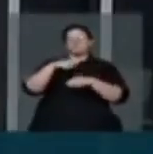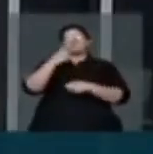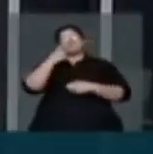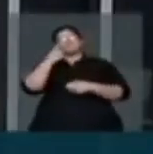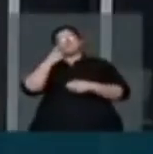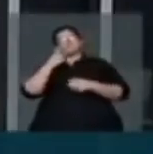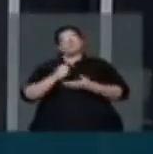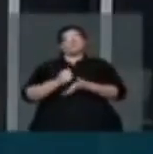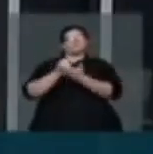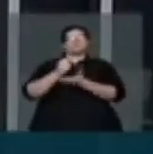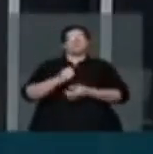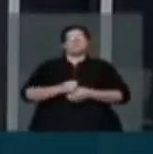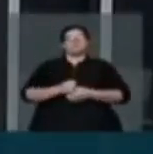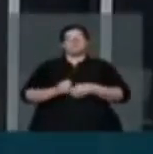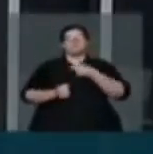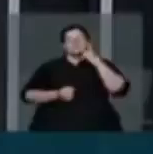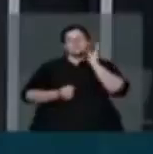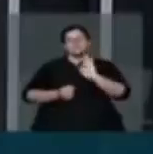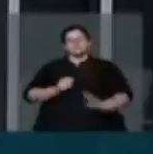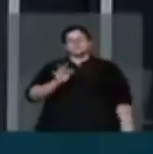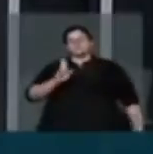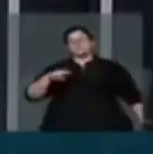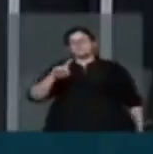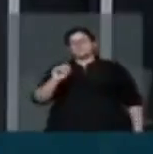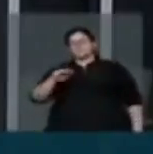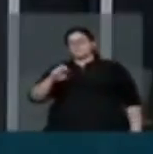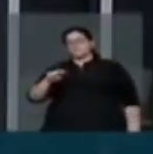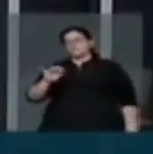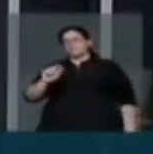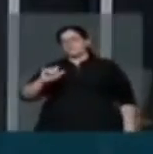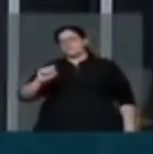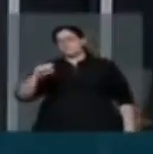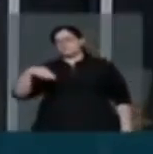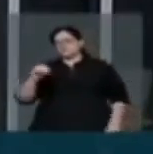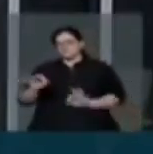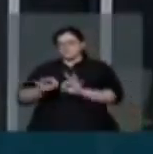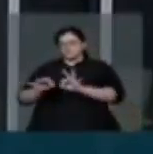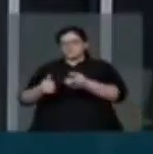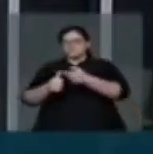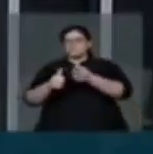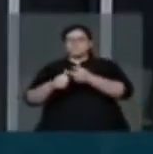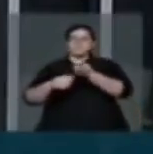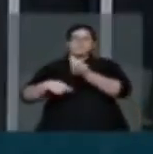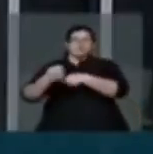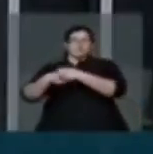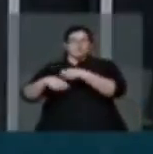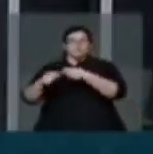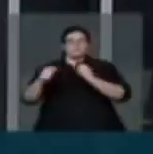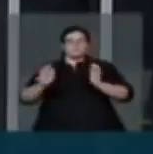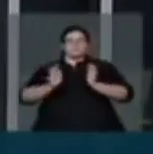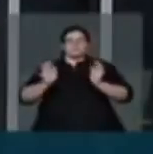no Brasil, o fundamentalismo cristão se organizou primeiramente economicamente, graças a um